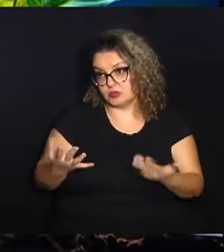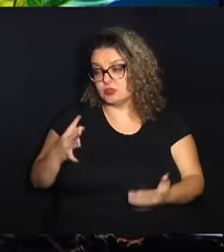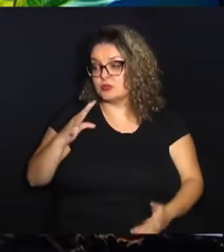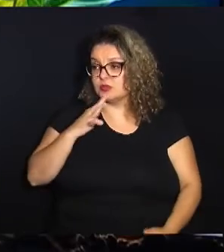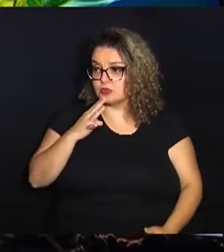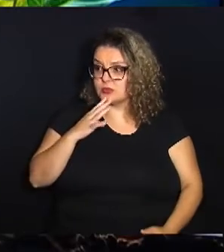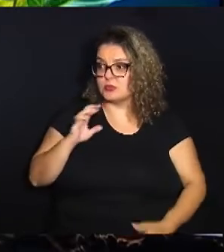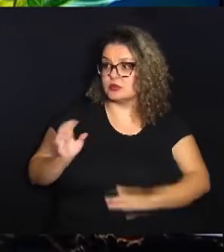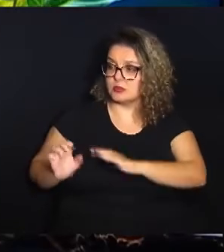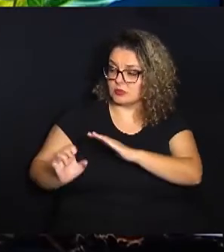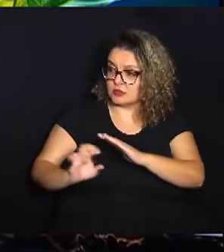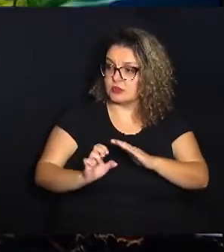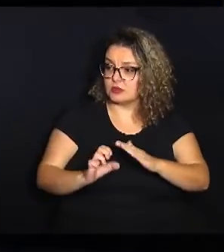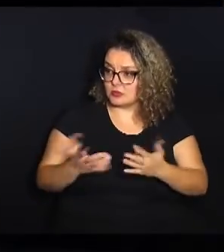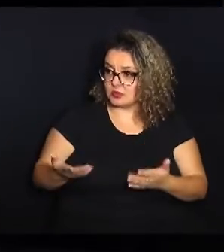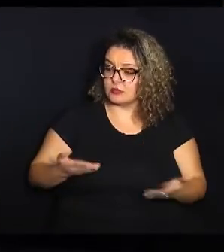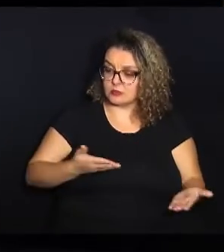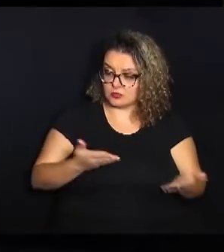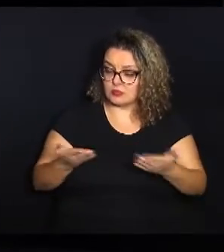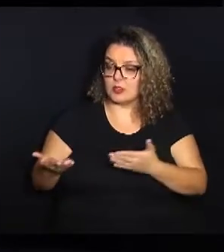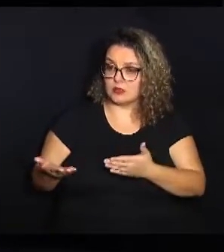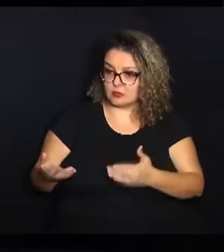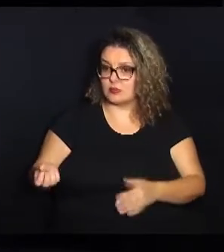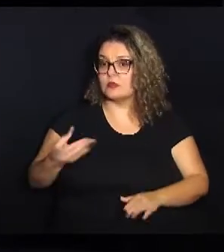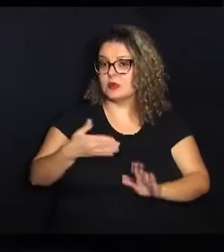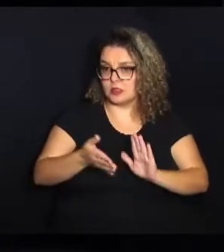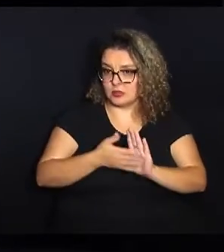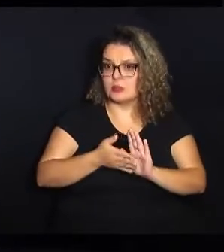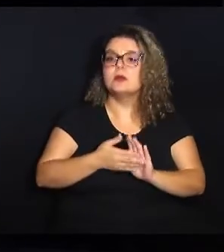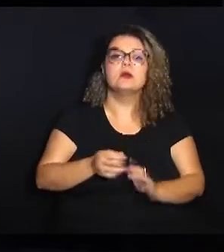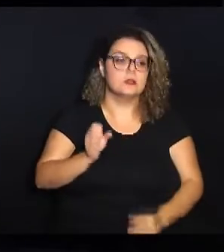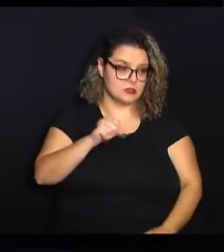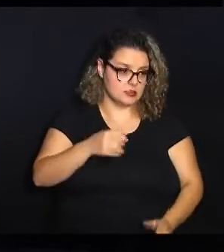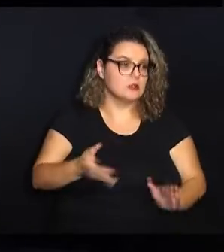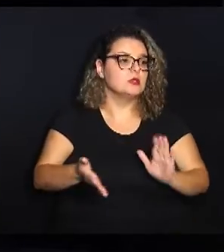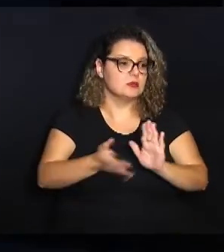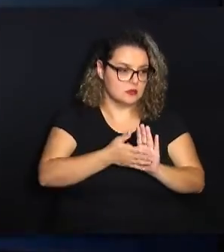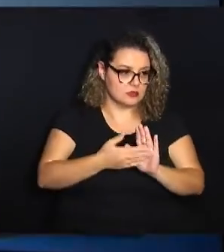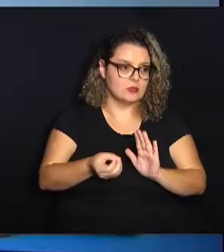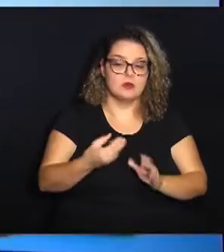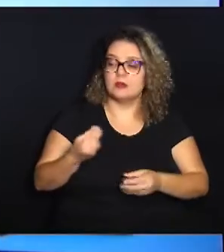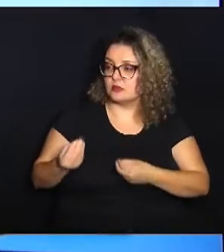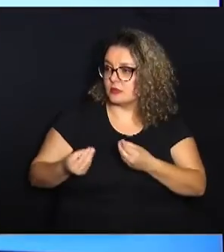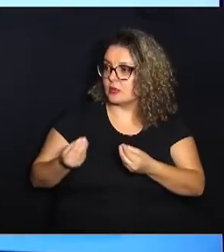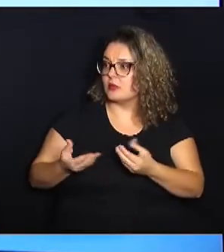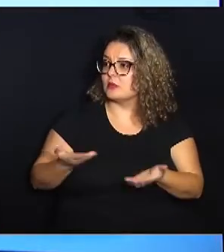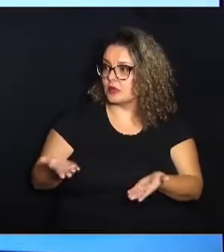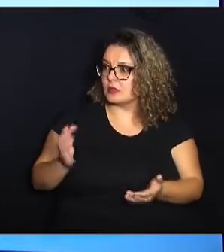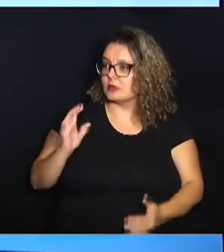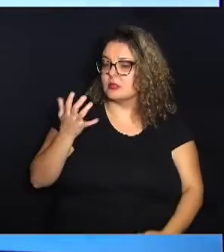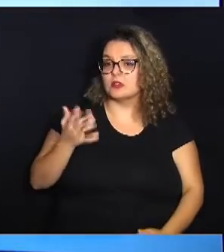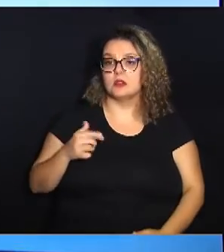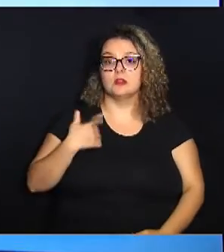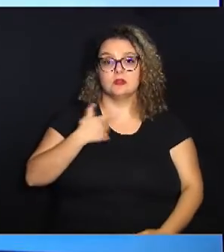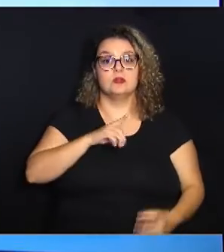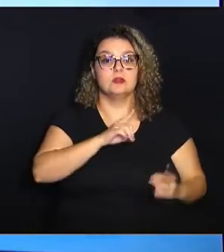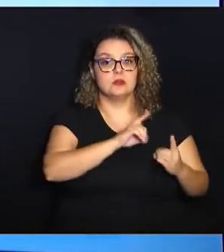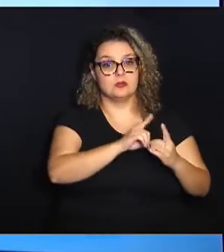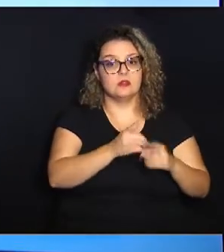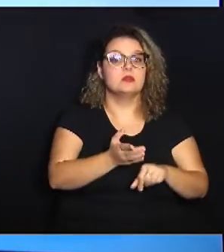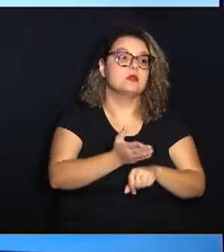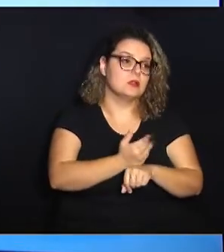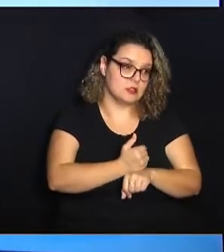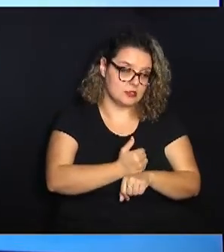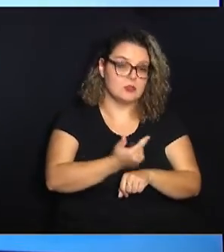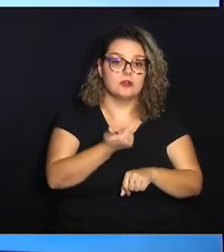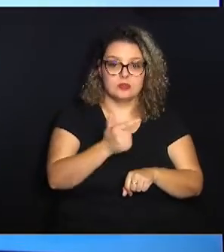essas empresas, apresentar uma nova proposta de atendimento a elas. Como foi isso? A gente não deixou de atender os anteriores,